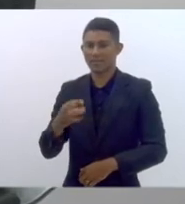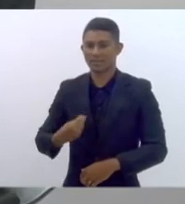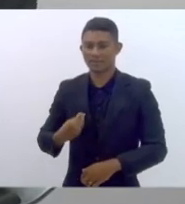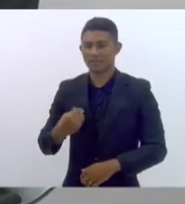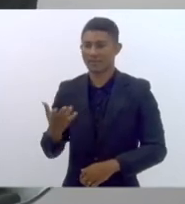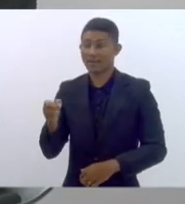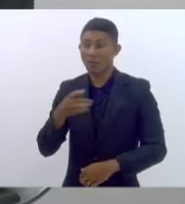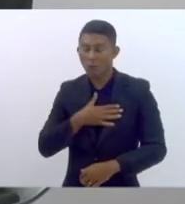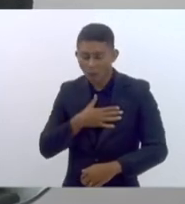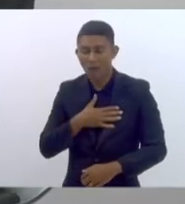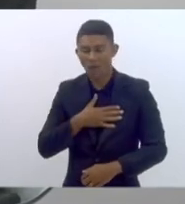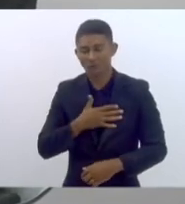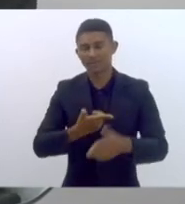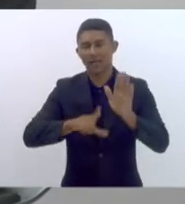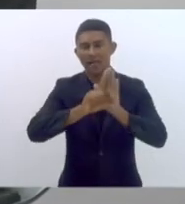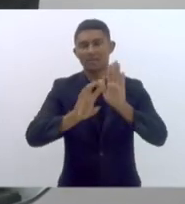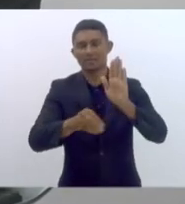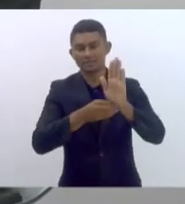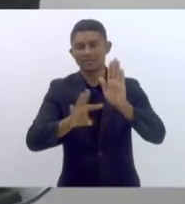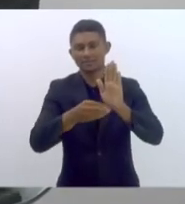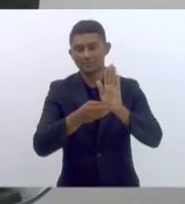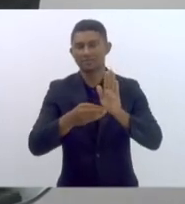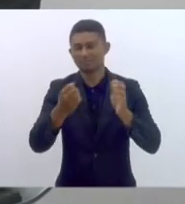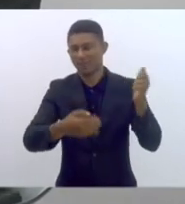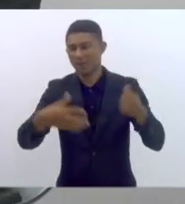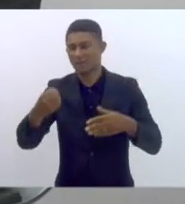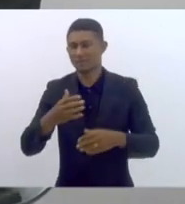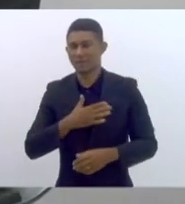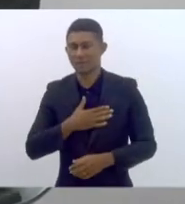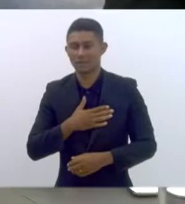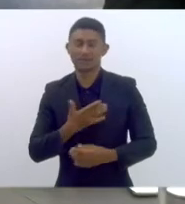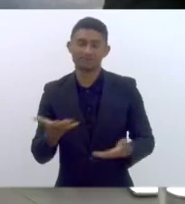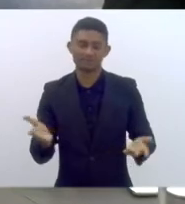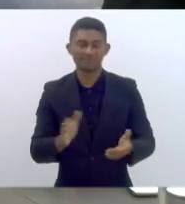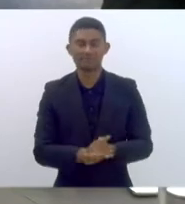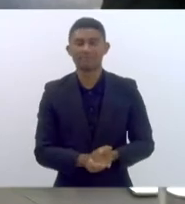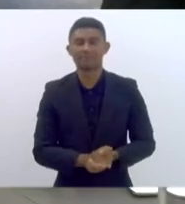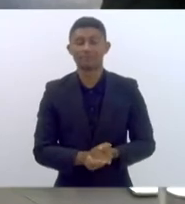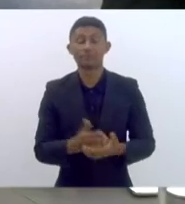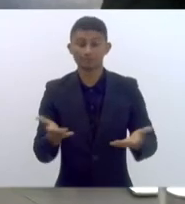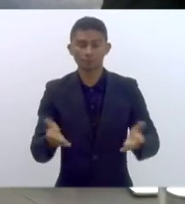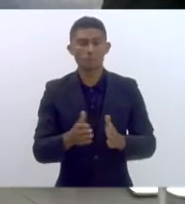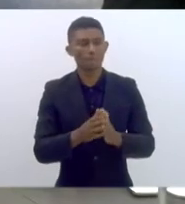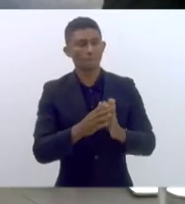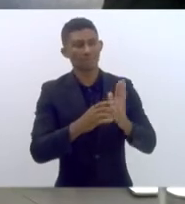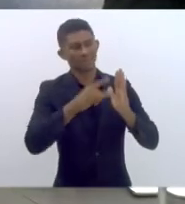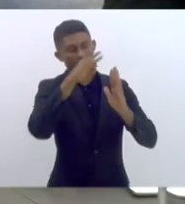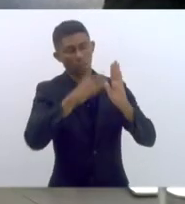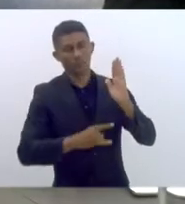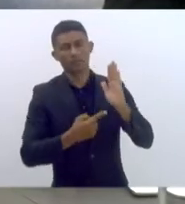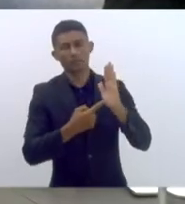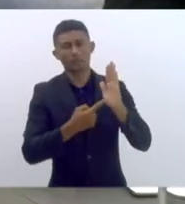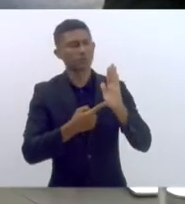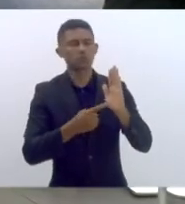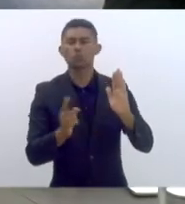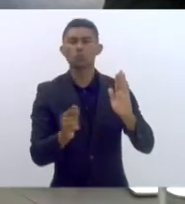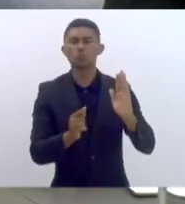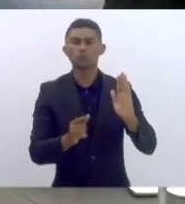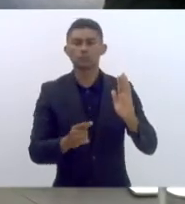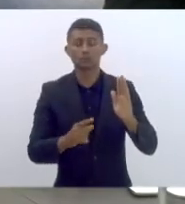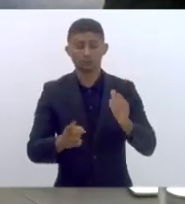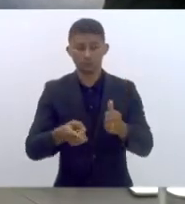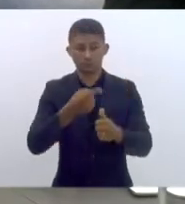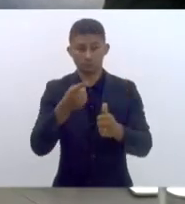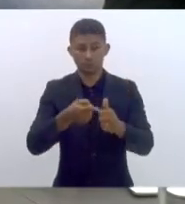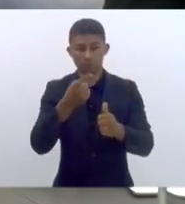Então, vamos lá. esse contrato, primeiramente, ele vai